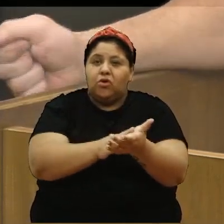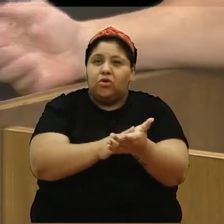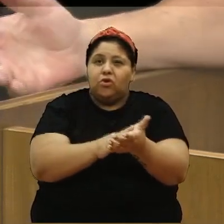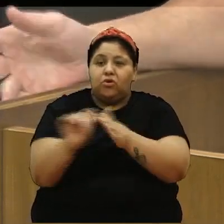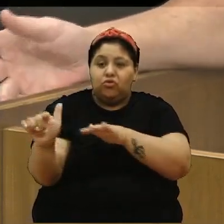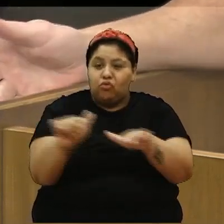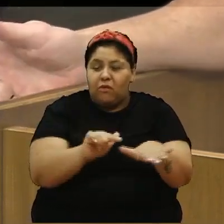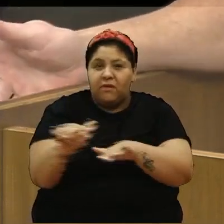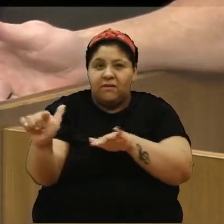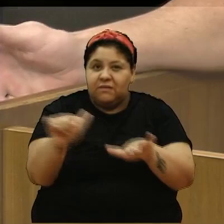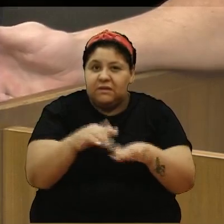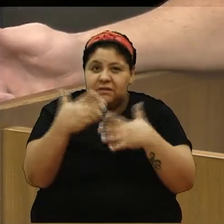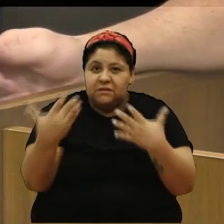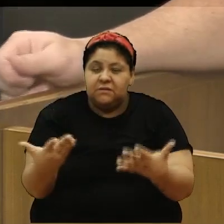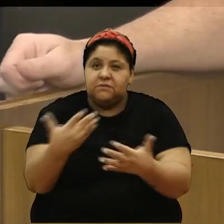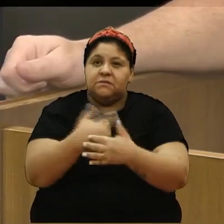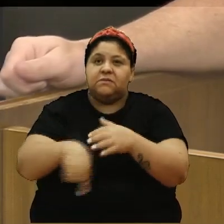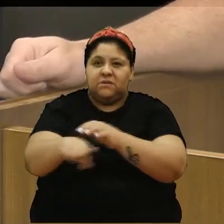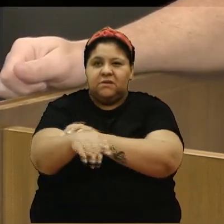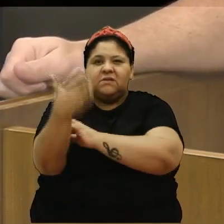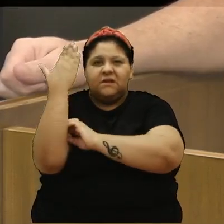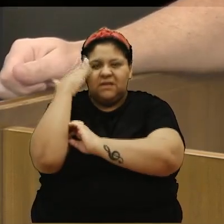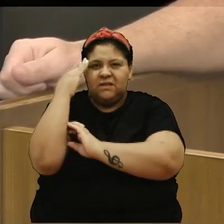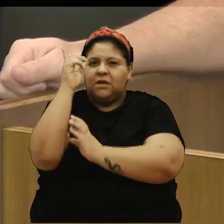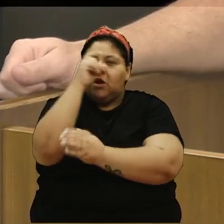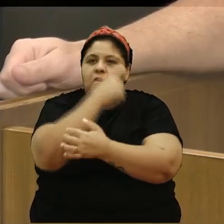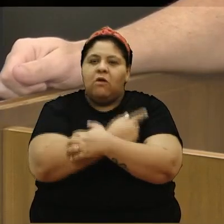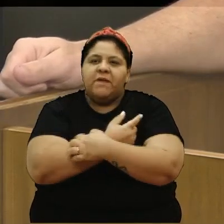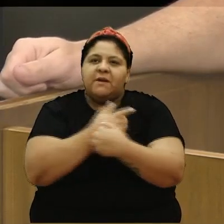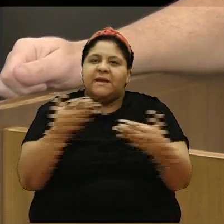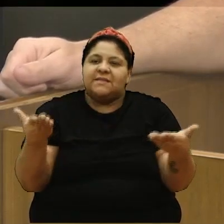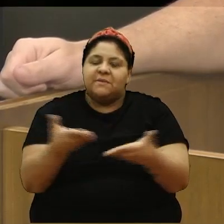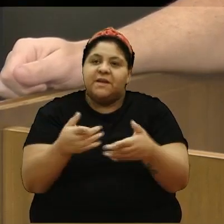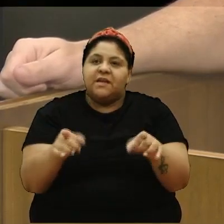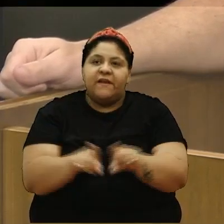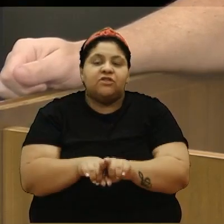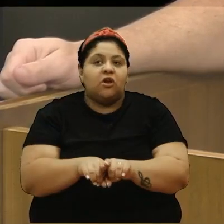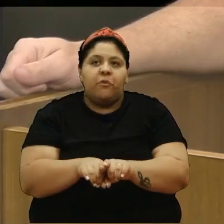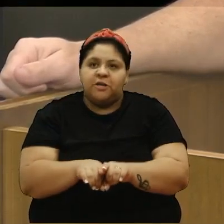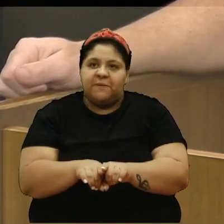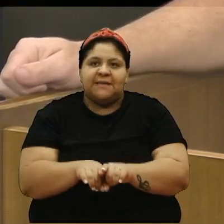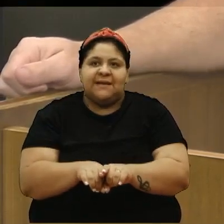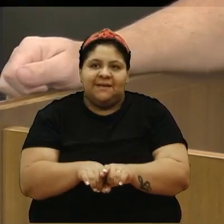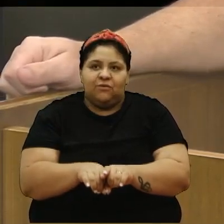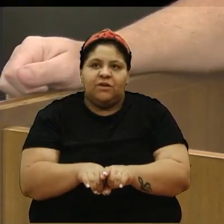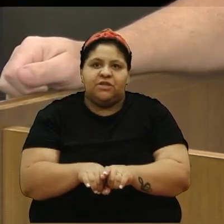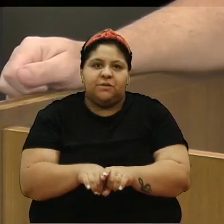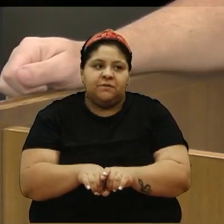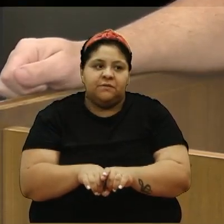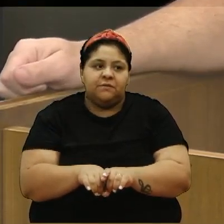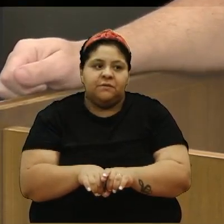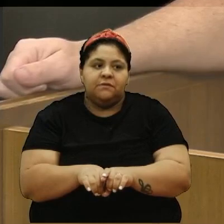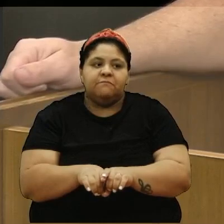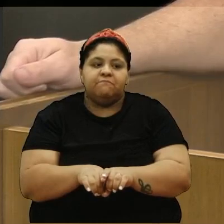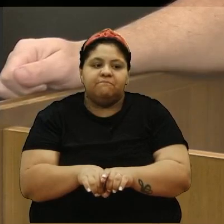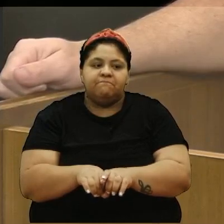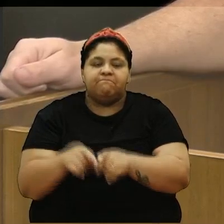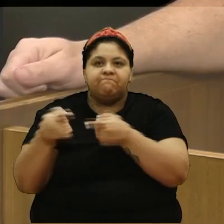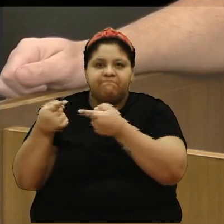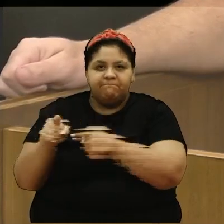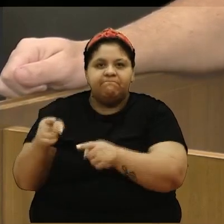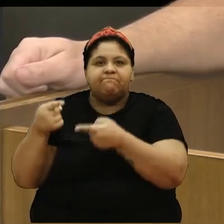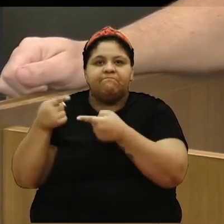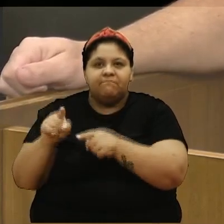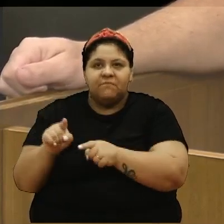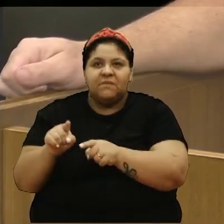lá. E a gente sabe da dificuldade, mas, geralmente, as críticas, elas vêm